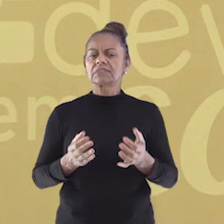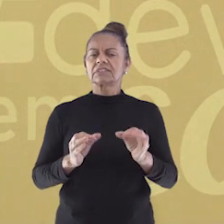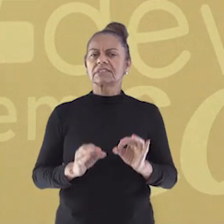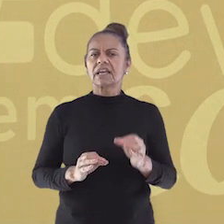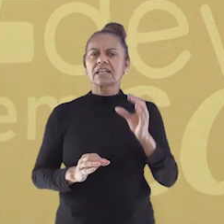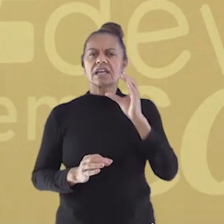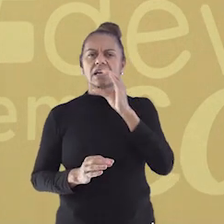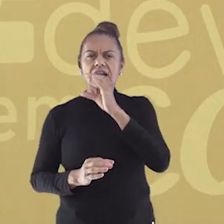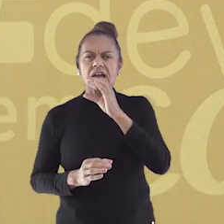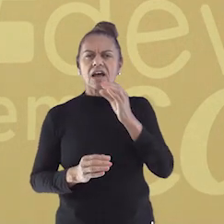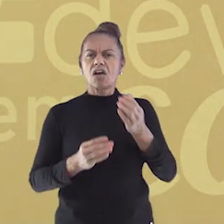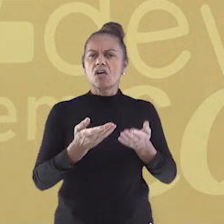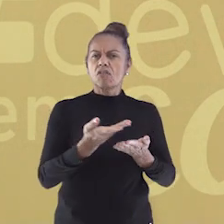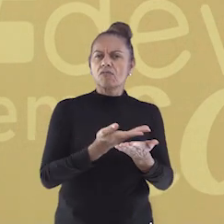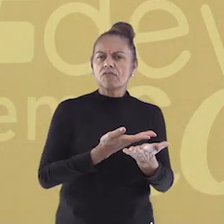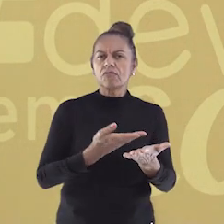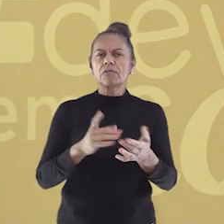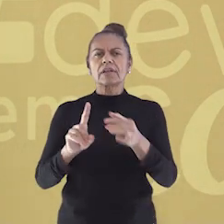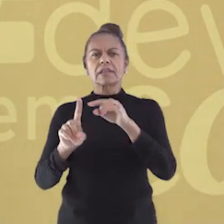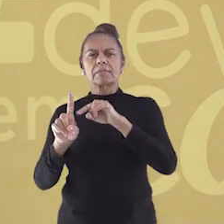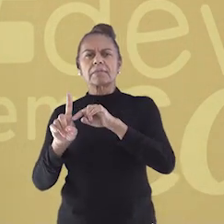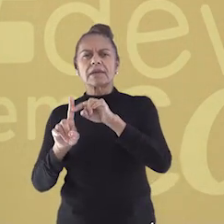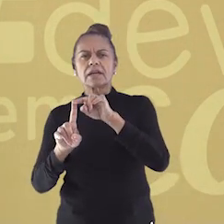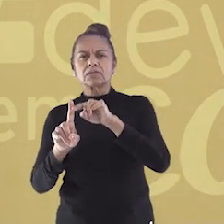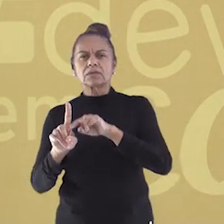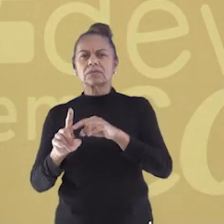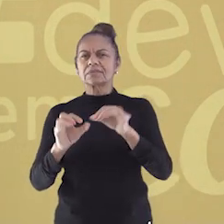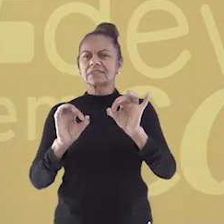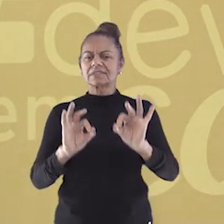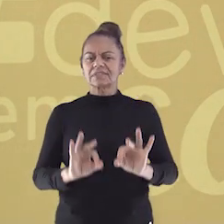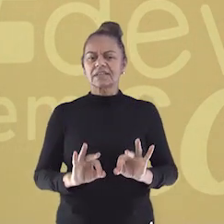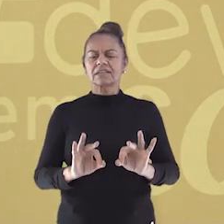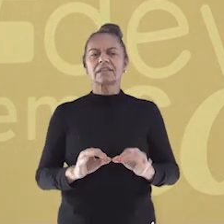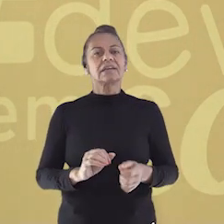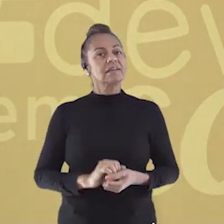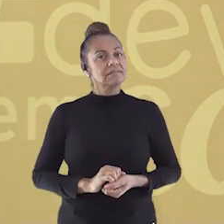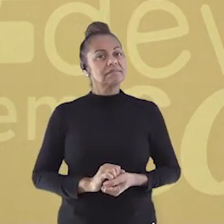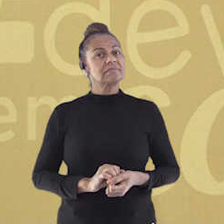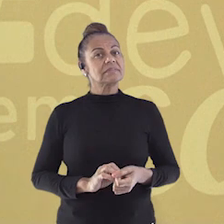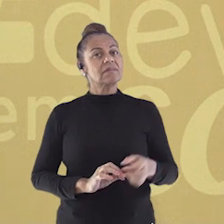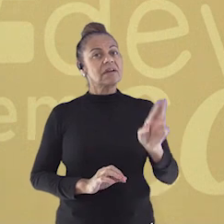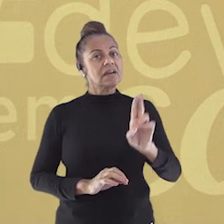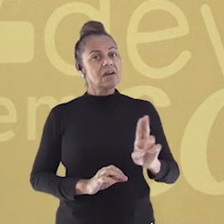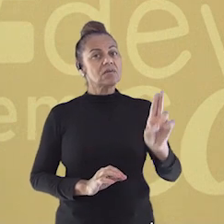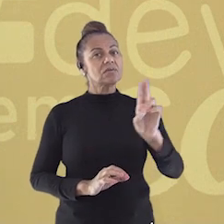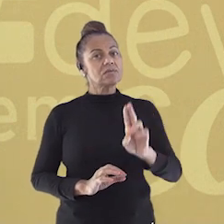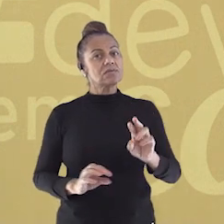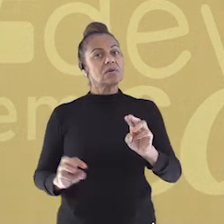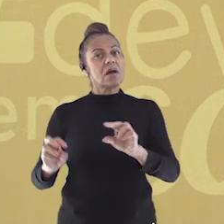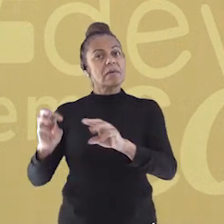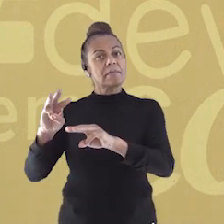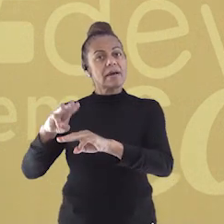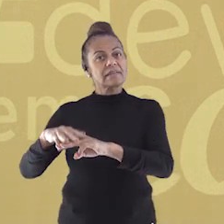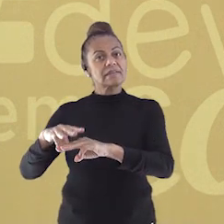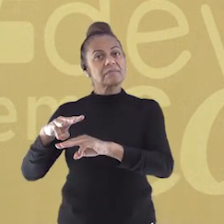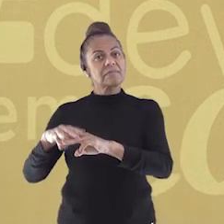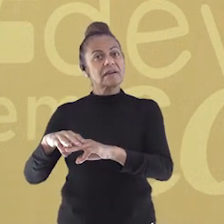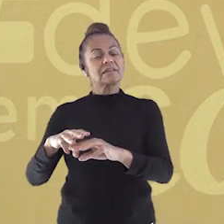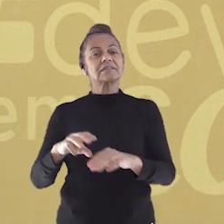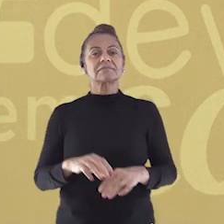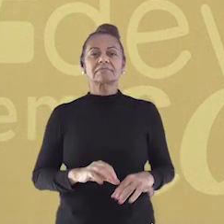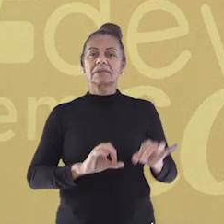Desse modo, percebemos que também nessa receita ela usou a matemática para fazer essa